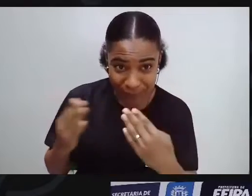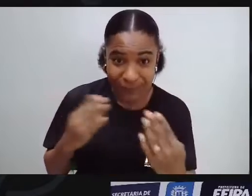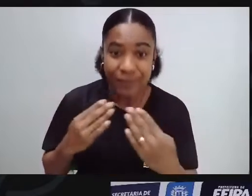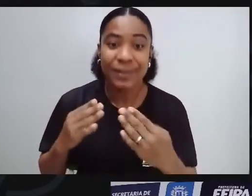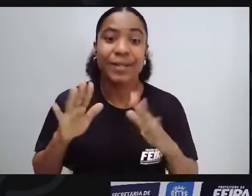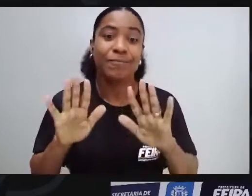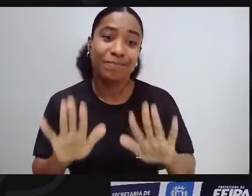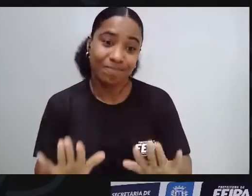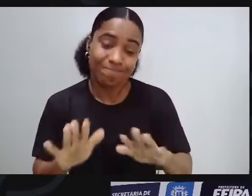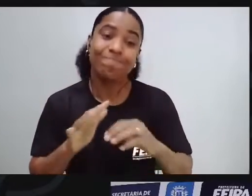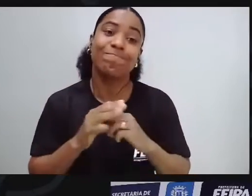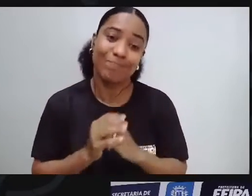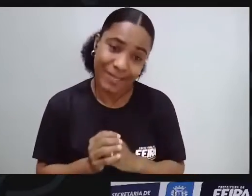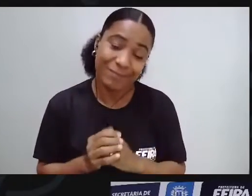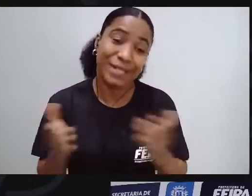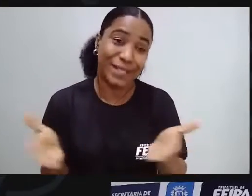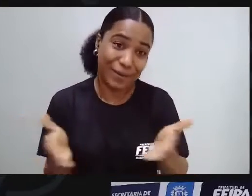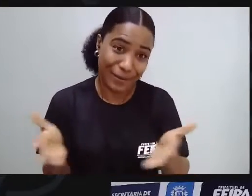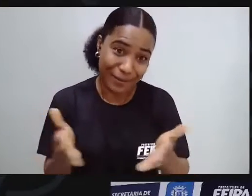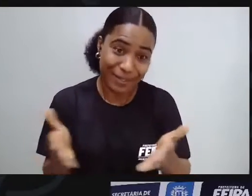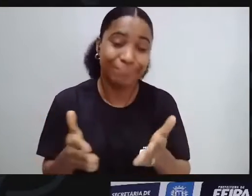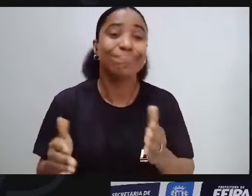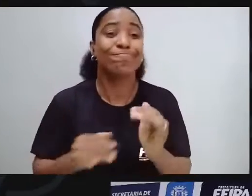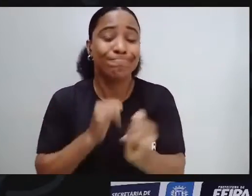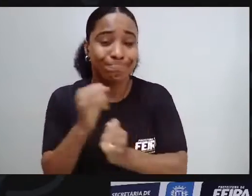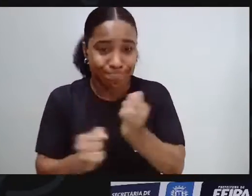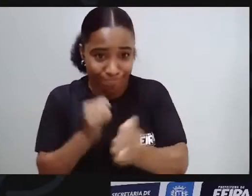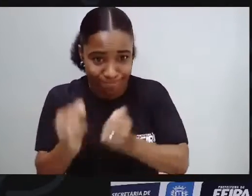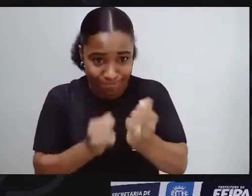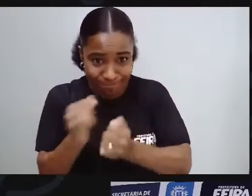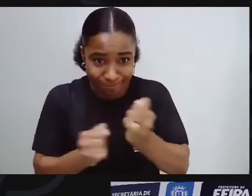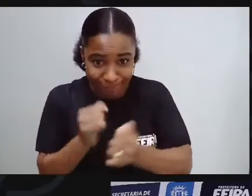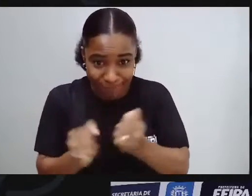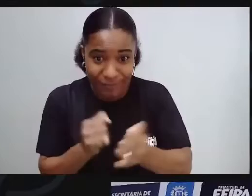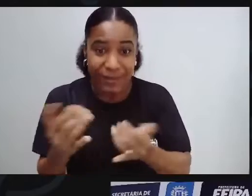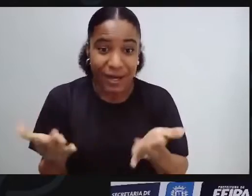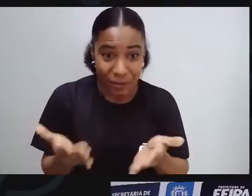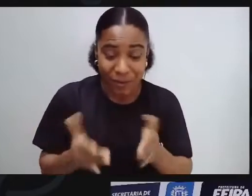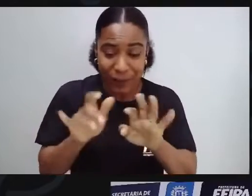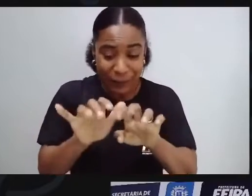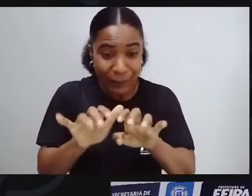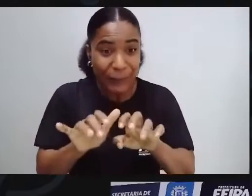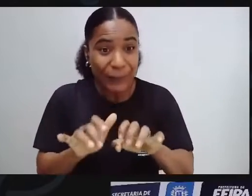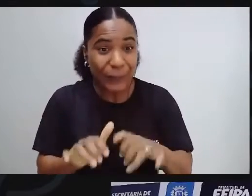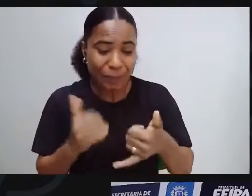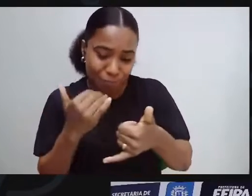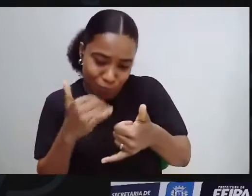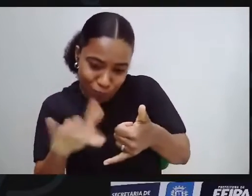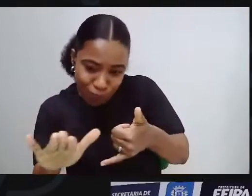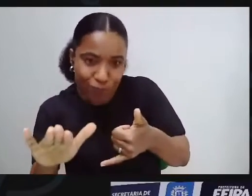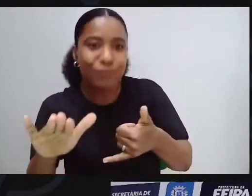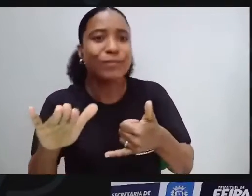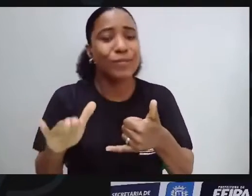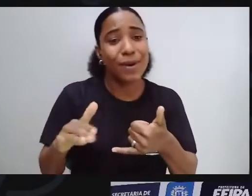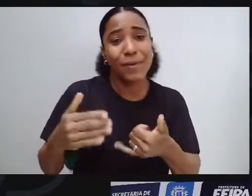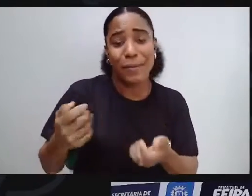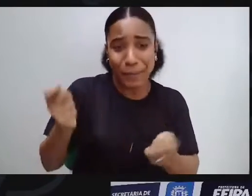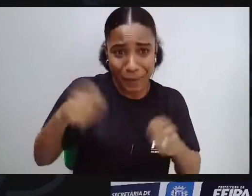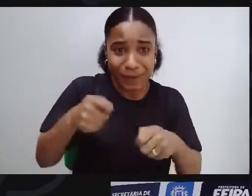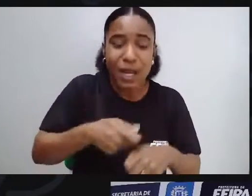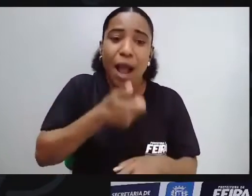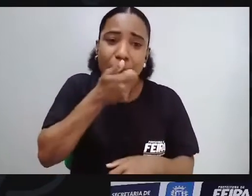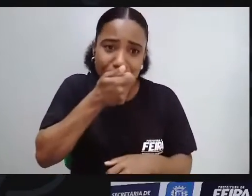meios digitais vamos digitar uma mensagem gravar um áudio mandar uma selfie